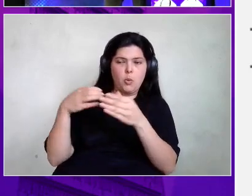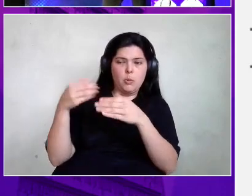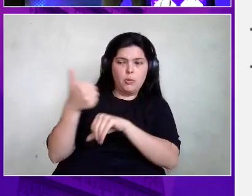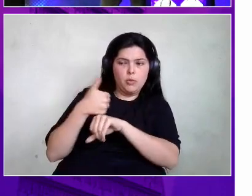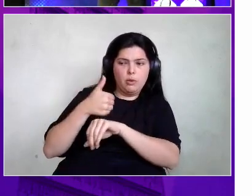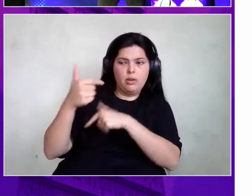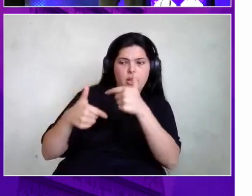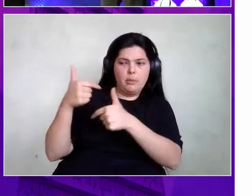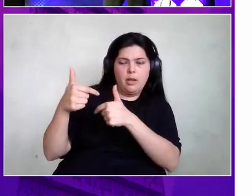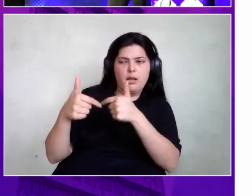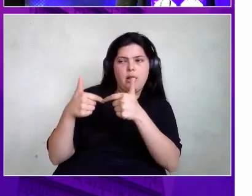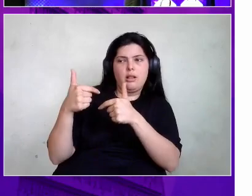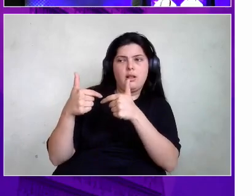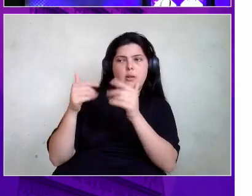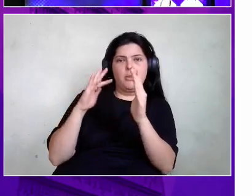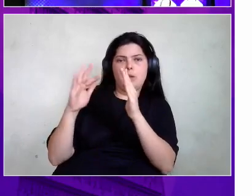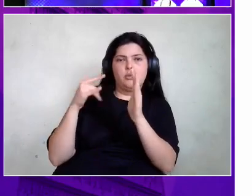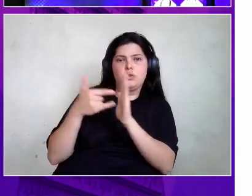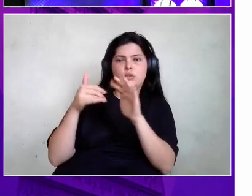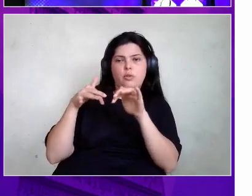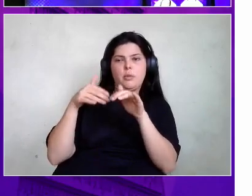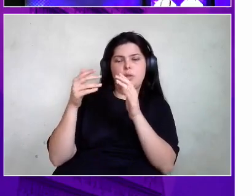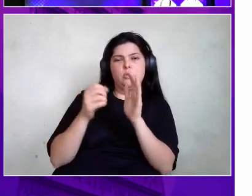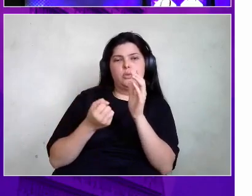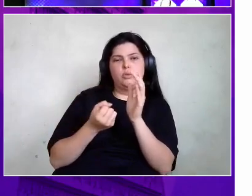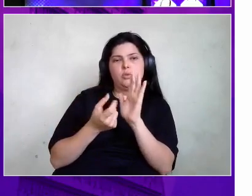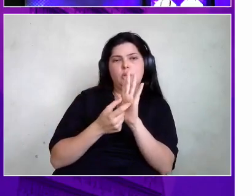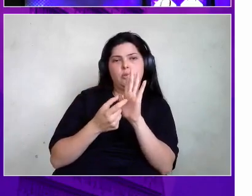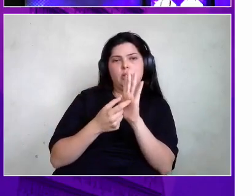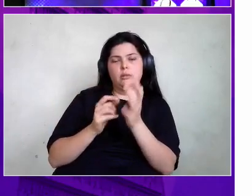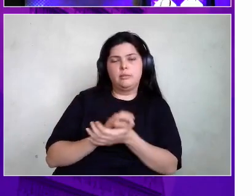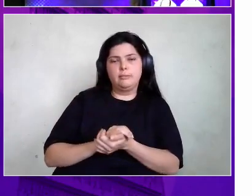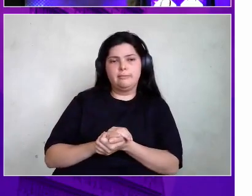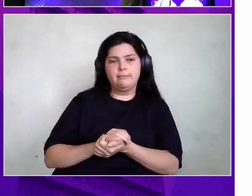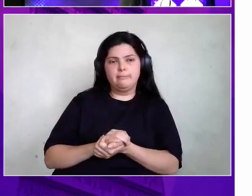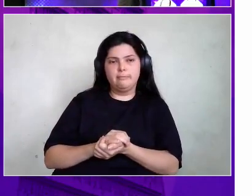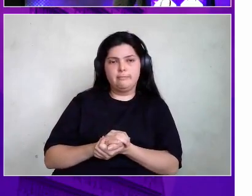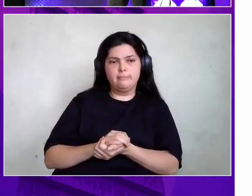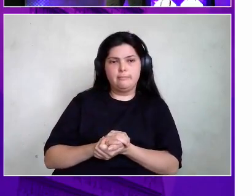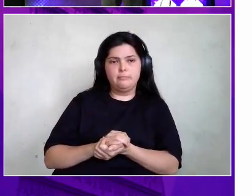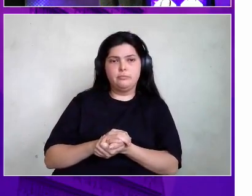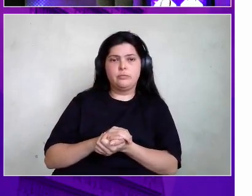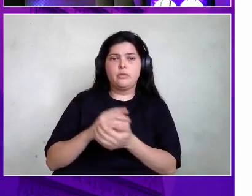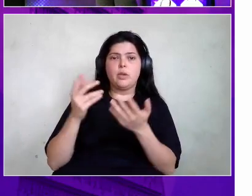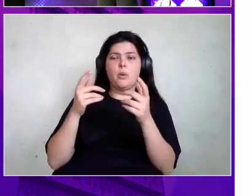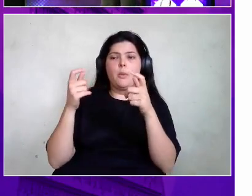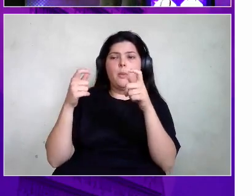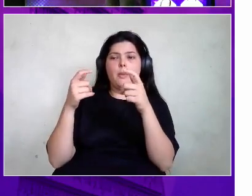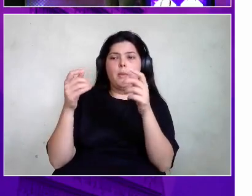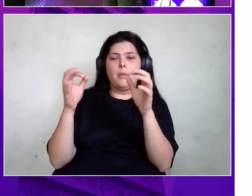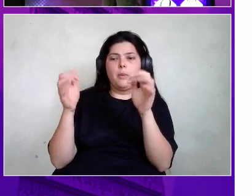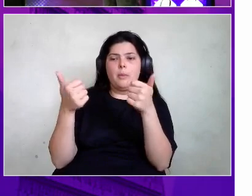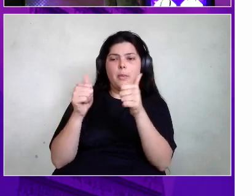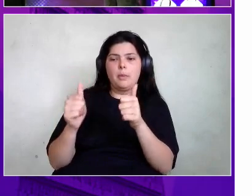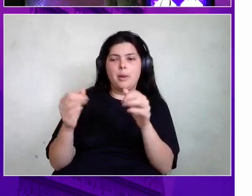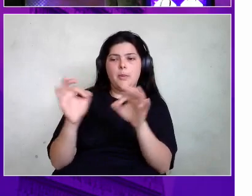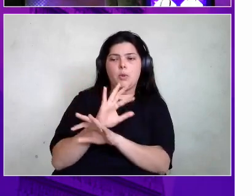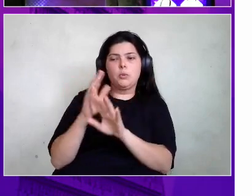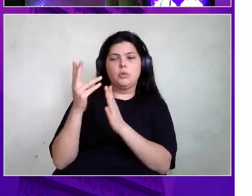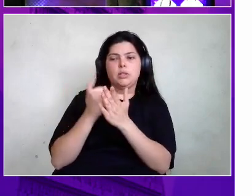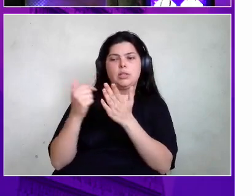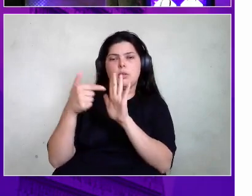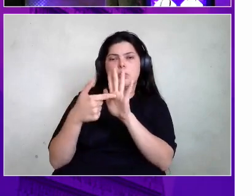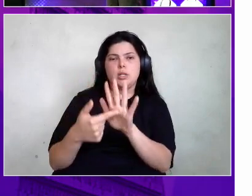durante todo o desenvolvimento de software. Então, tentando agora o pipeline desenhado, tudo começa então lá com o PM e os